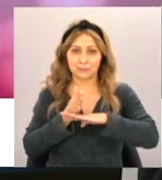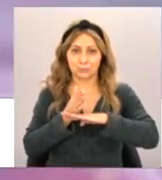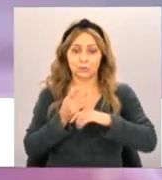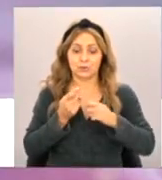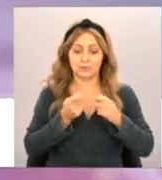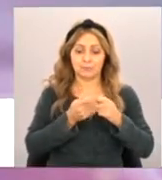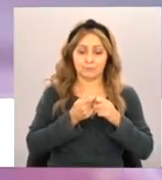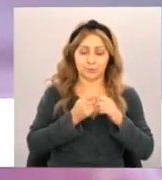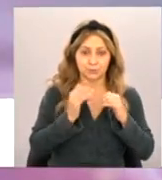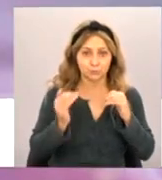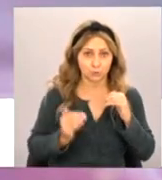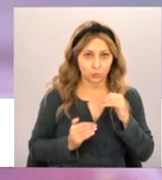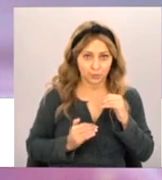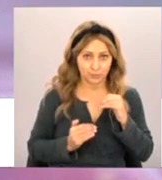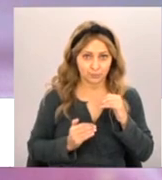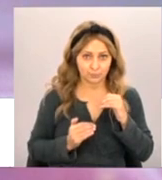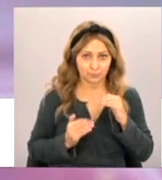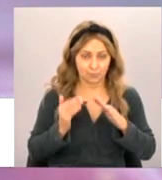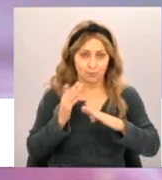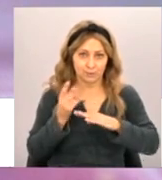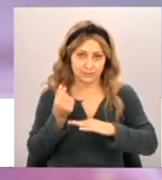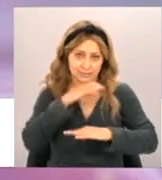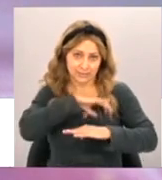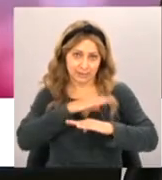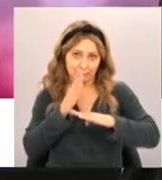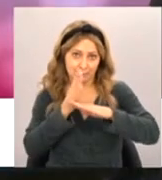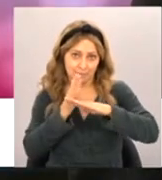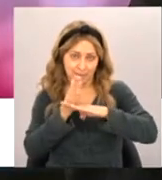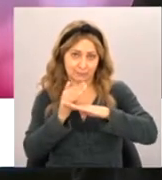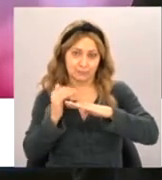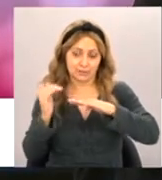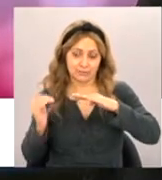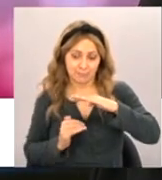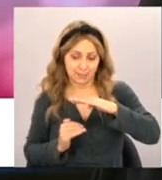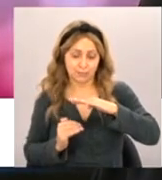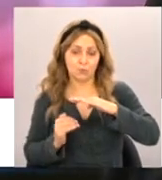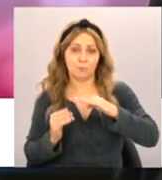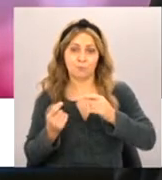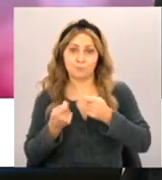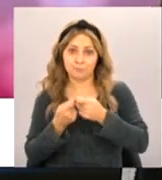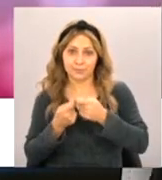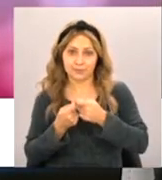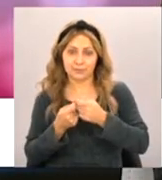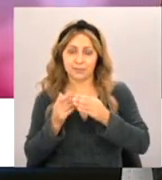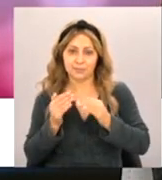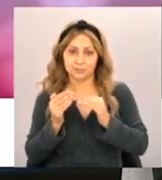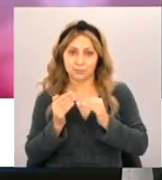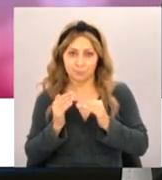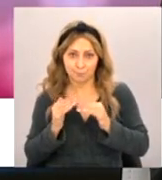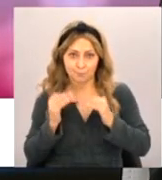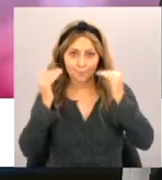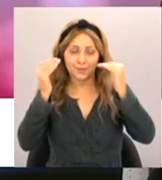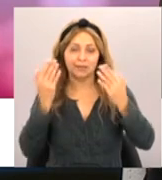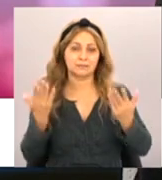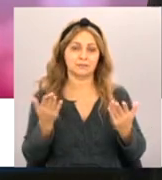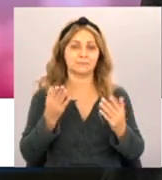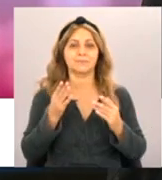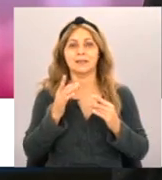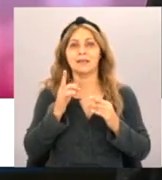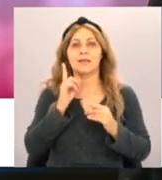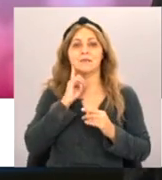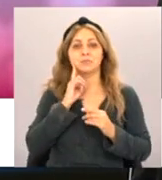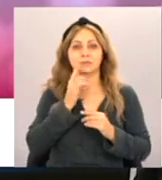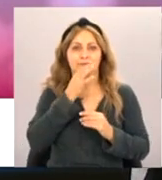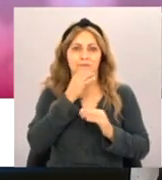próximo do salário mínimo como nós queremos que os salários médios reforça e vamos precisar de falar da legislação laboral e o